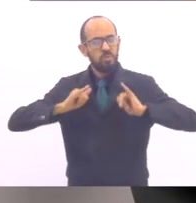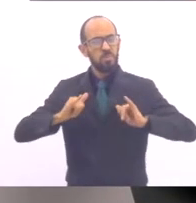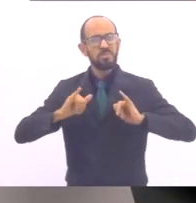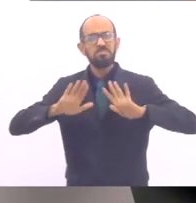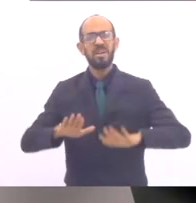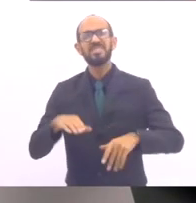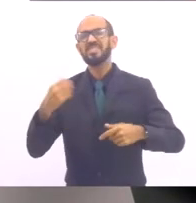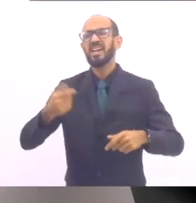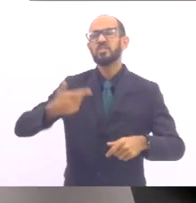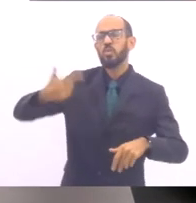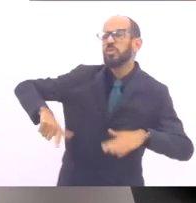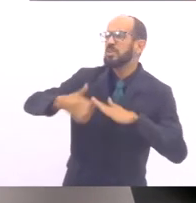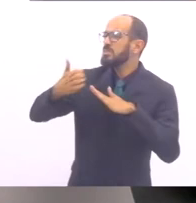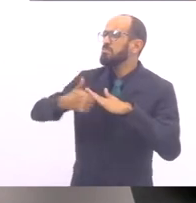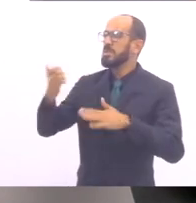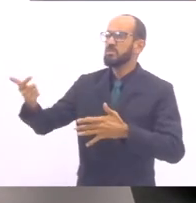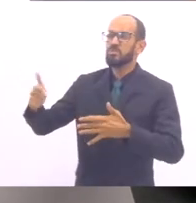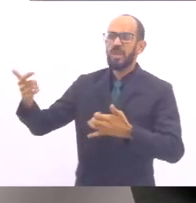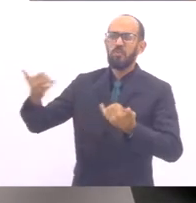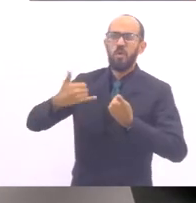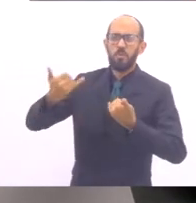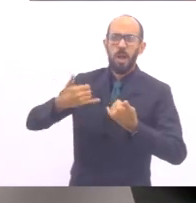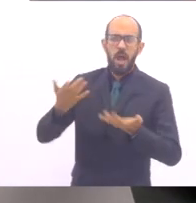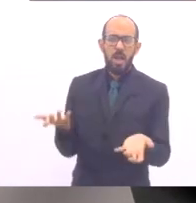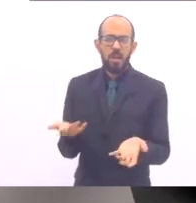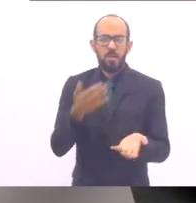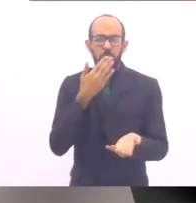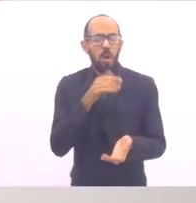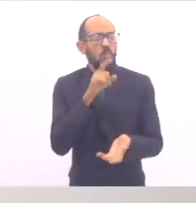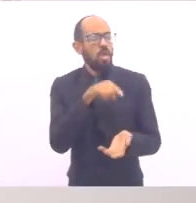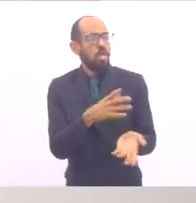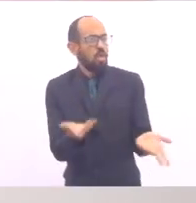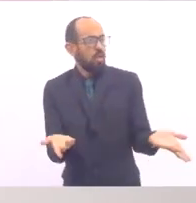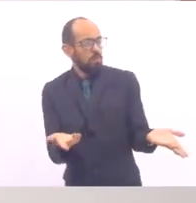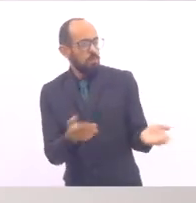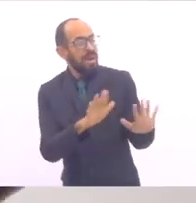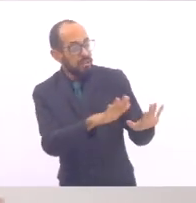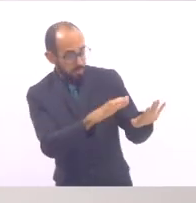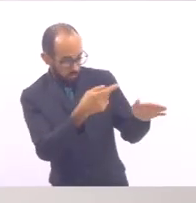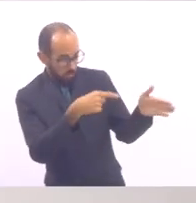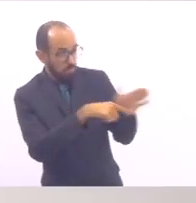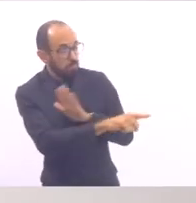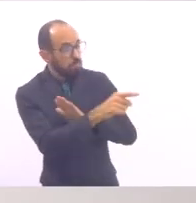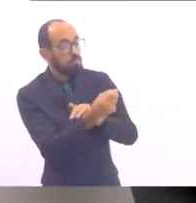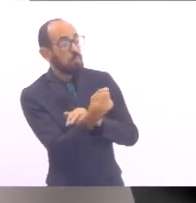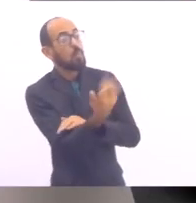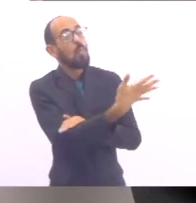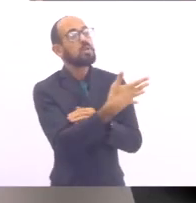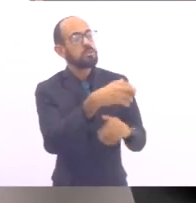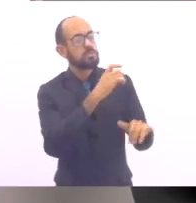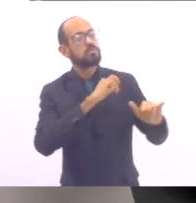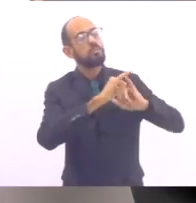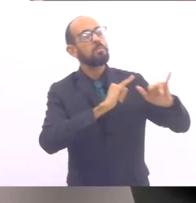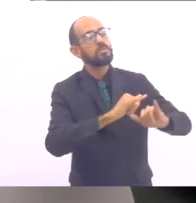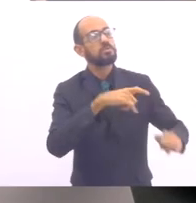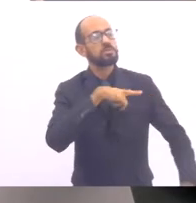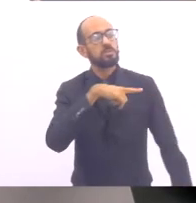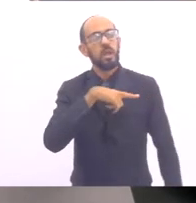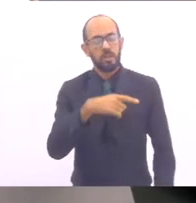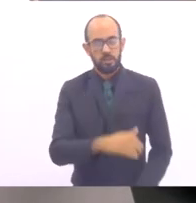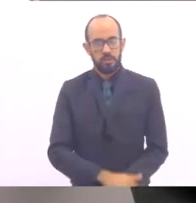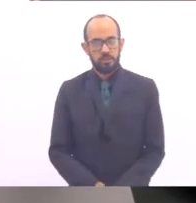não informam? Qual é esse universo? Bom, mas vamos partir então, a gente está atrás desse universo. Quantas informam? Ordem de grandeza. Foi em torno de 1.000,